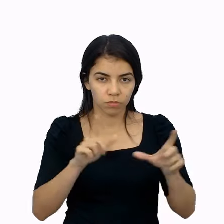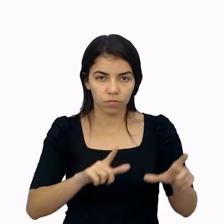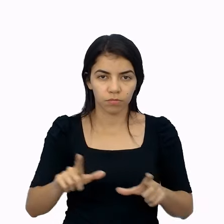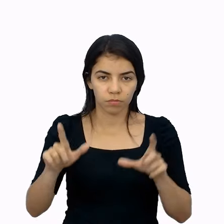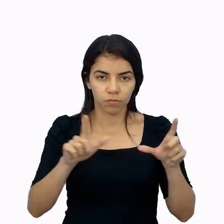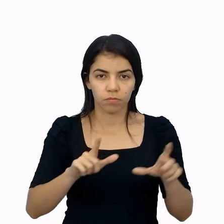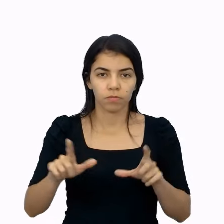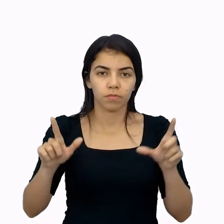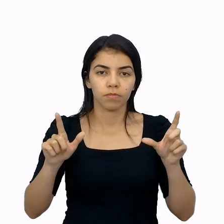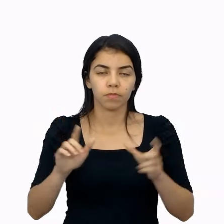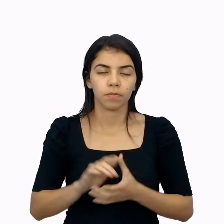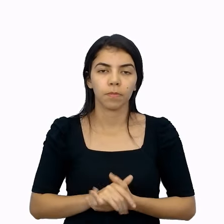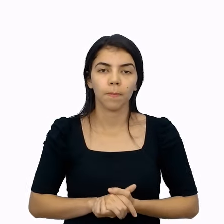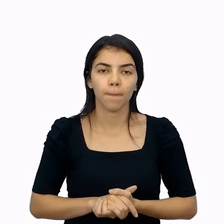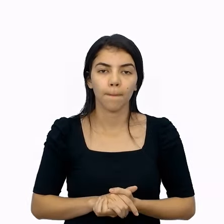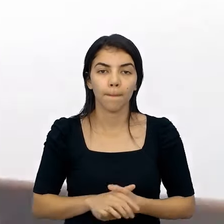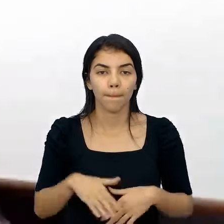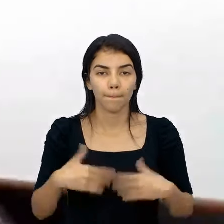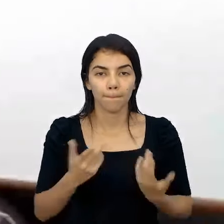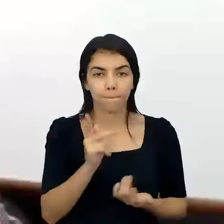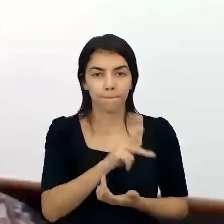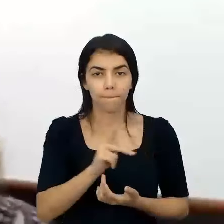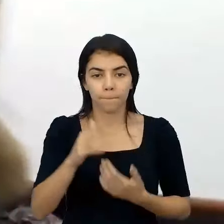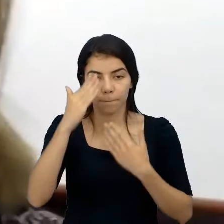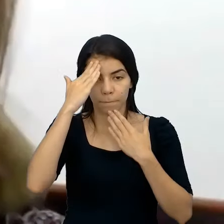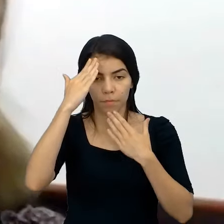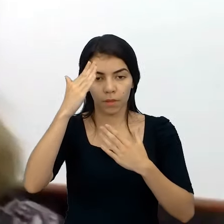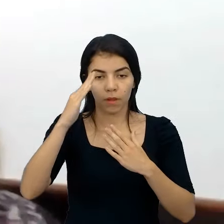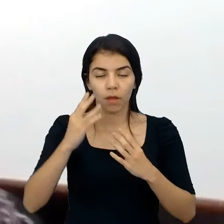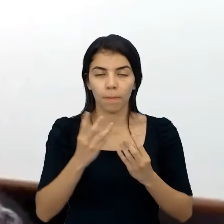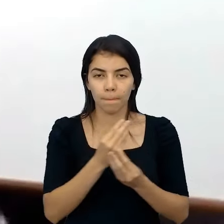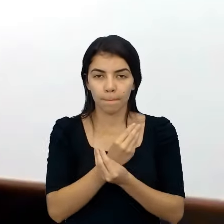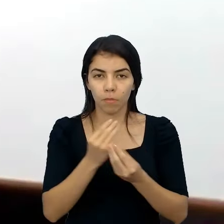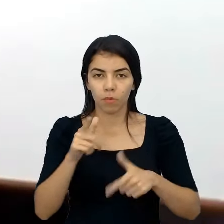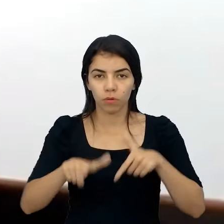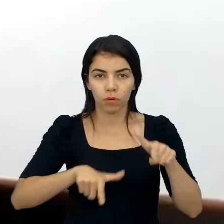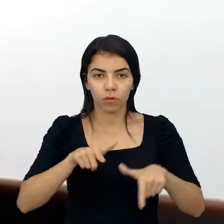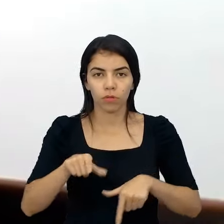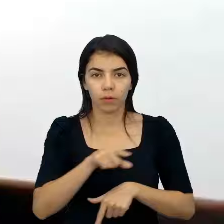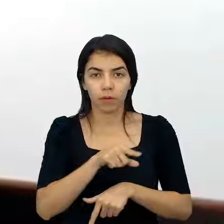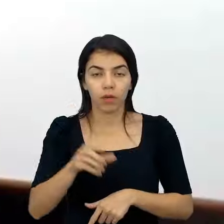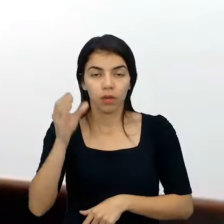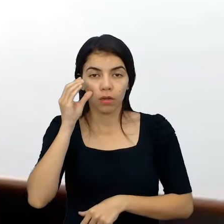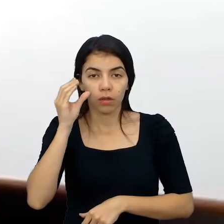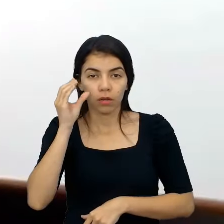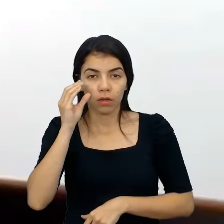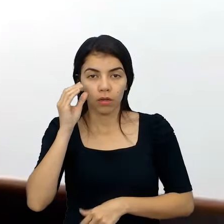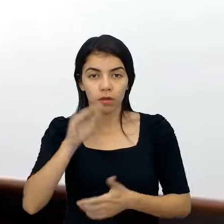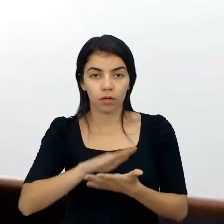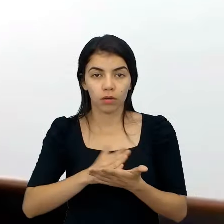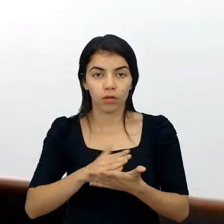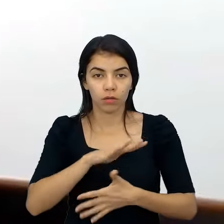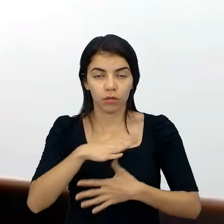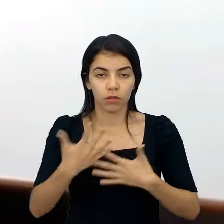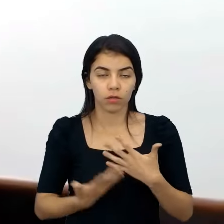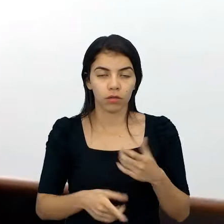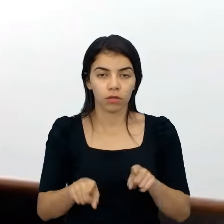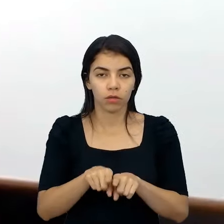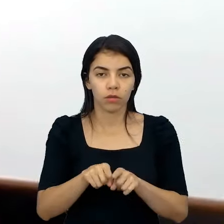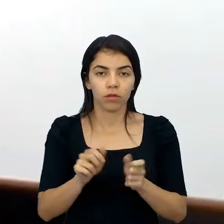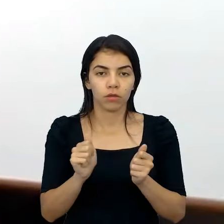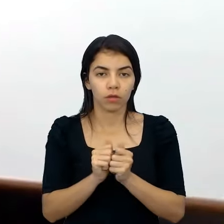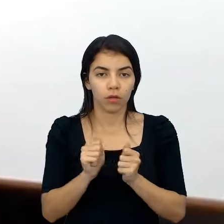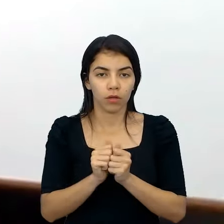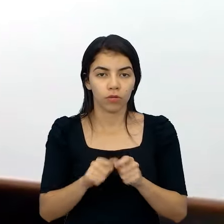minha despedida. Então, professores, agradecer imensamente o trabalho da Carol, né, a nossa intérprete de Libras, que está